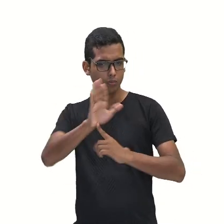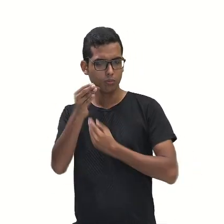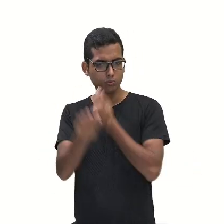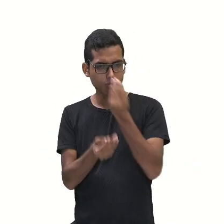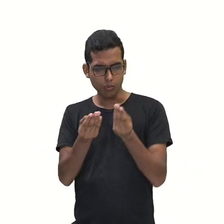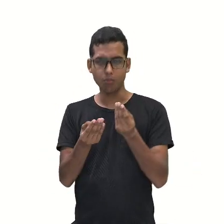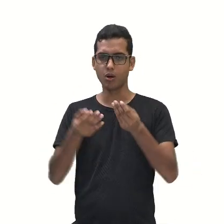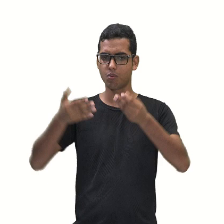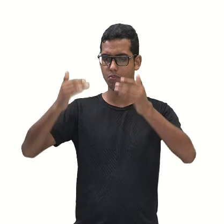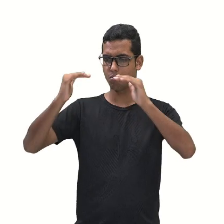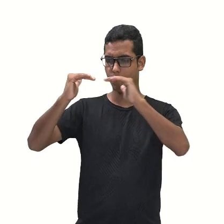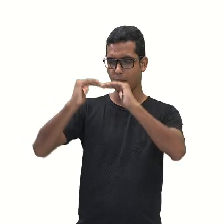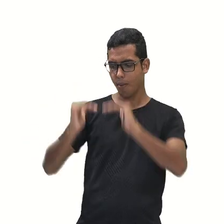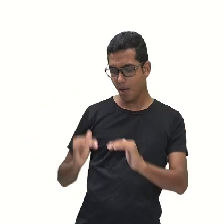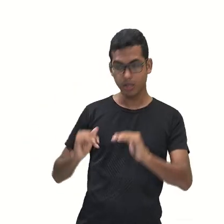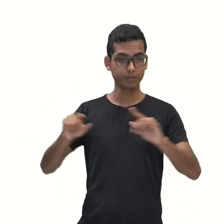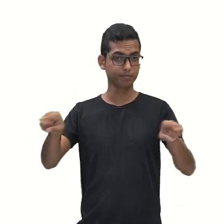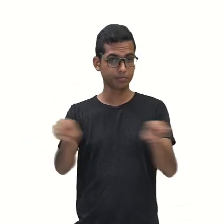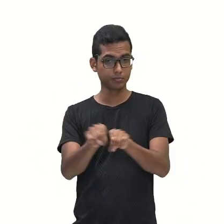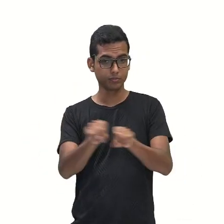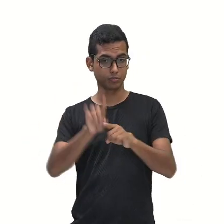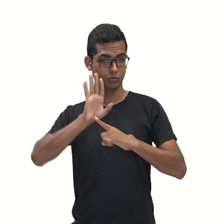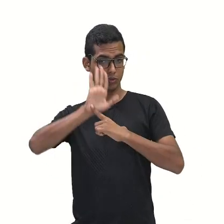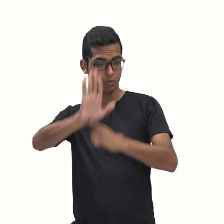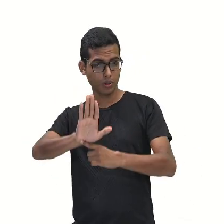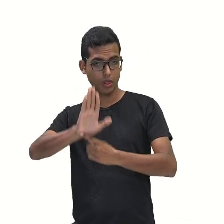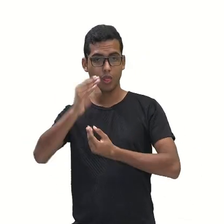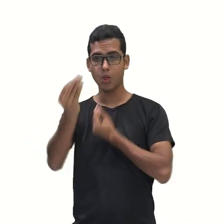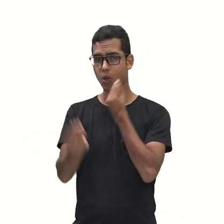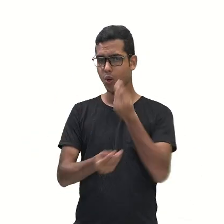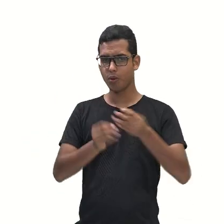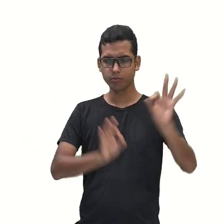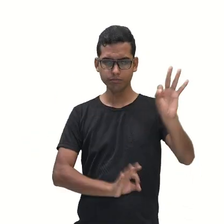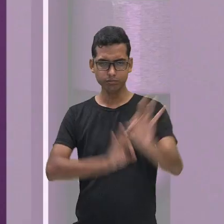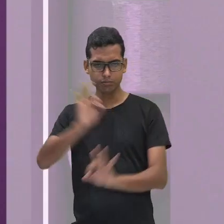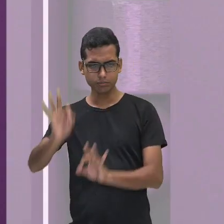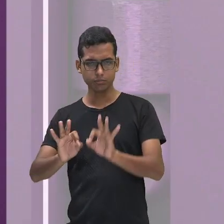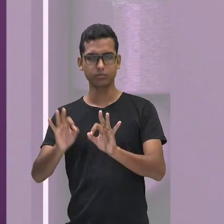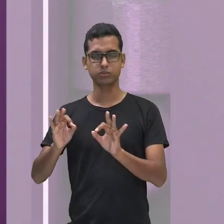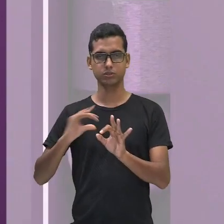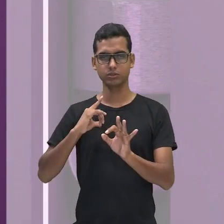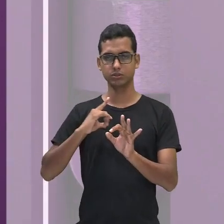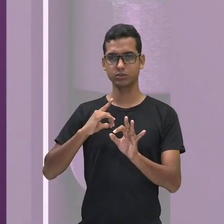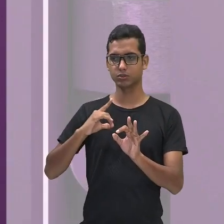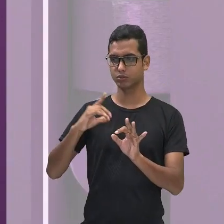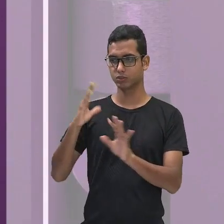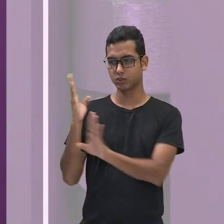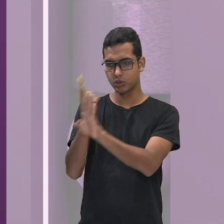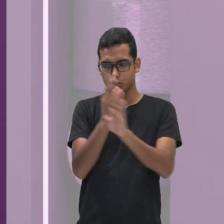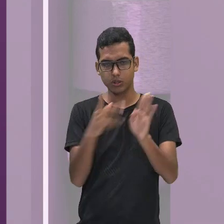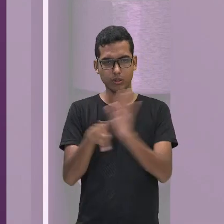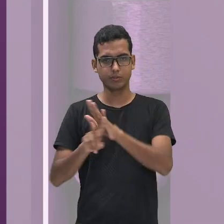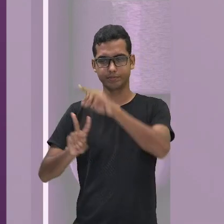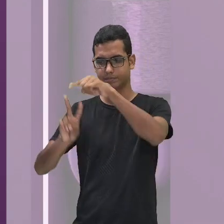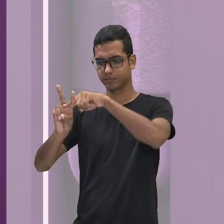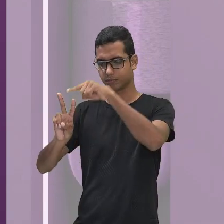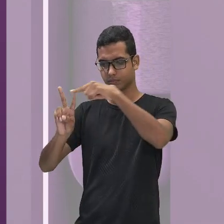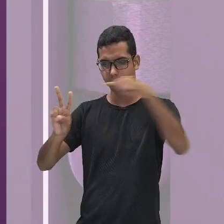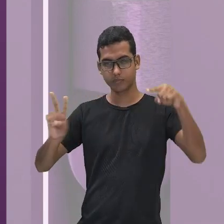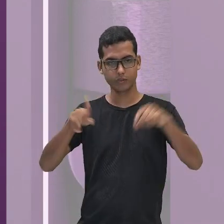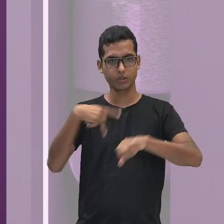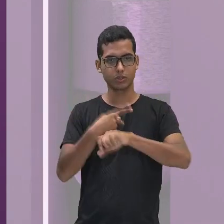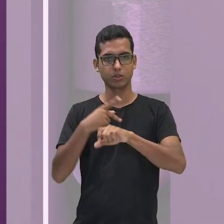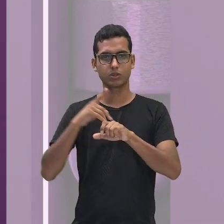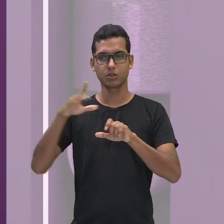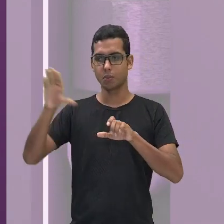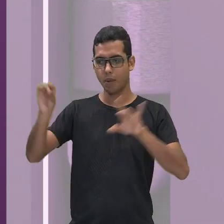tá? Mostrei como é que a gente faz então a junção das soluções, né? Encontramos as raízes, né? Juntamos então numa